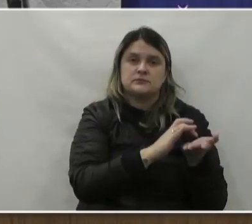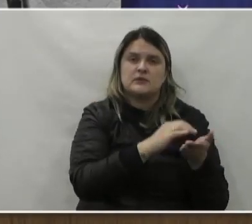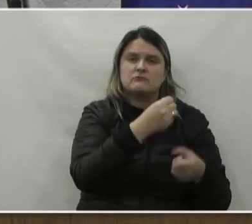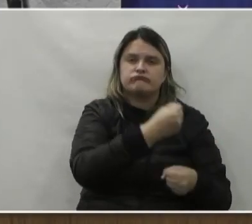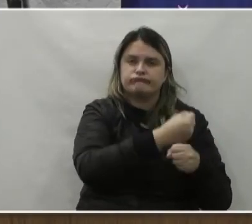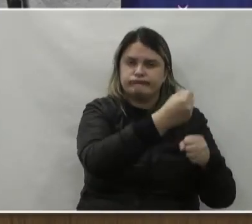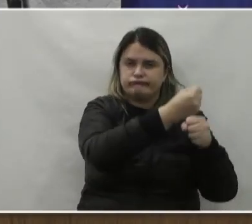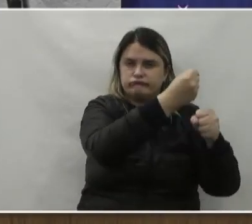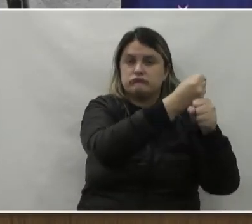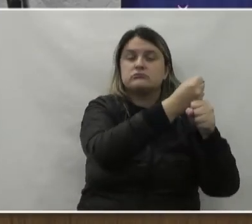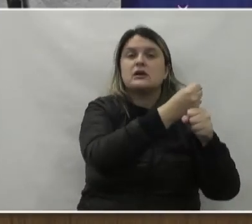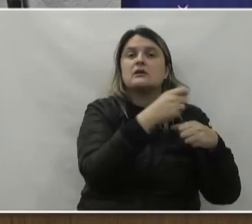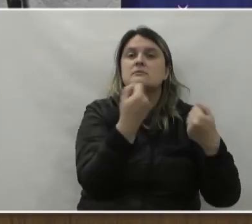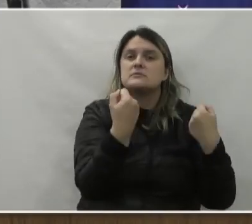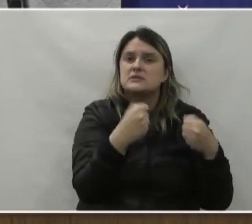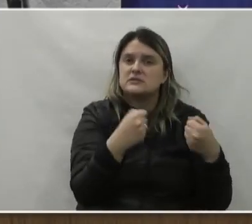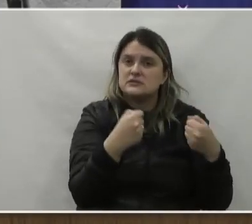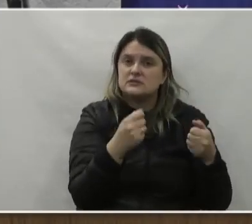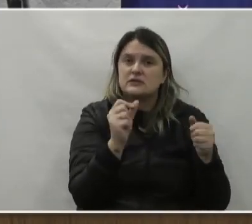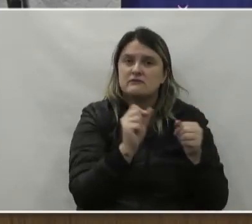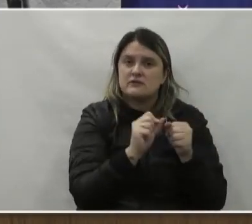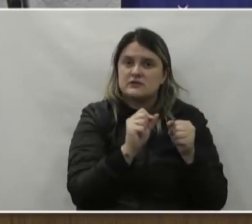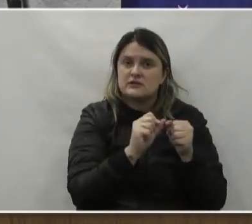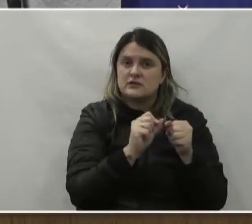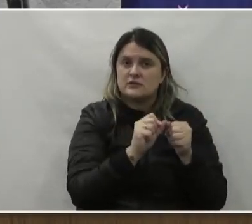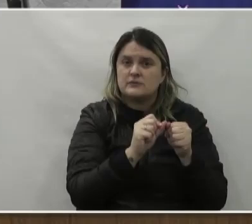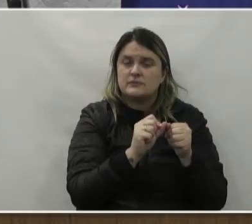Obras, que realize